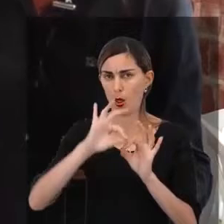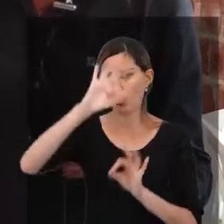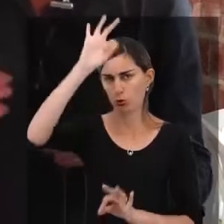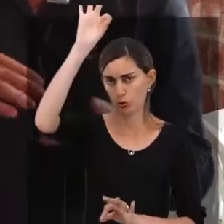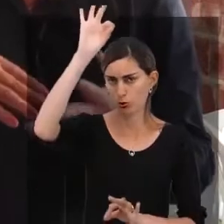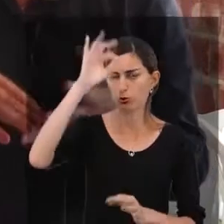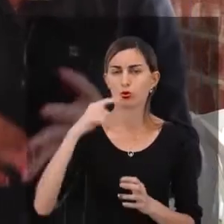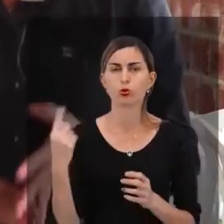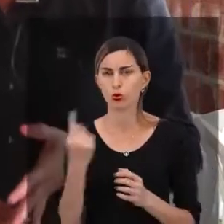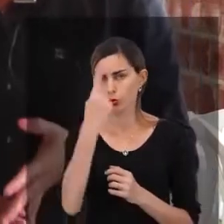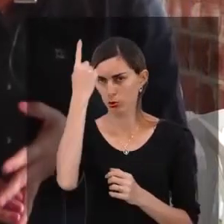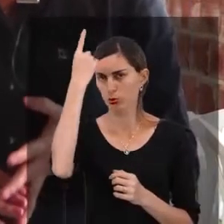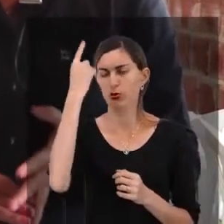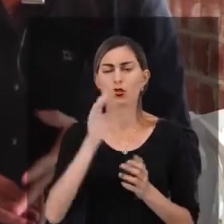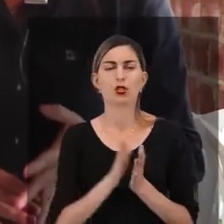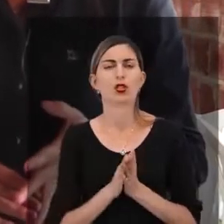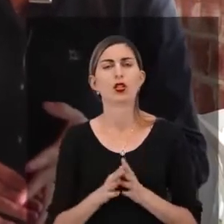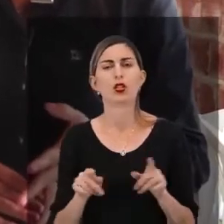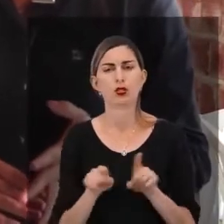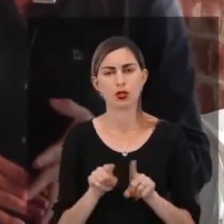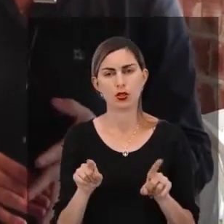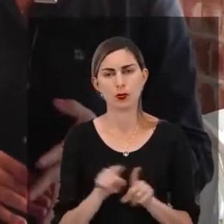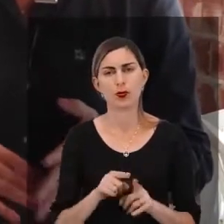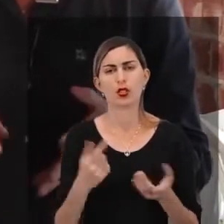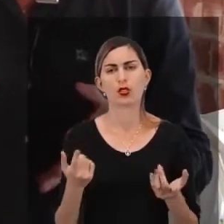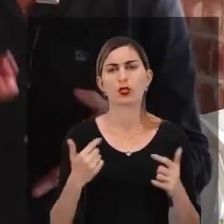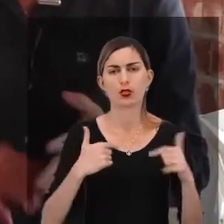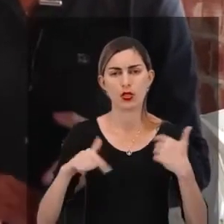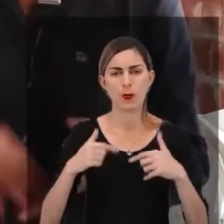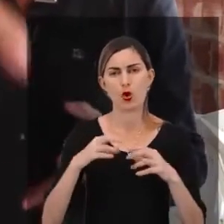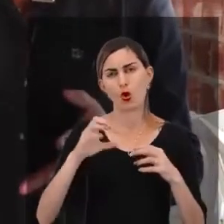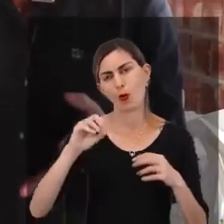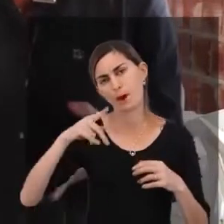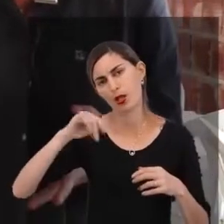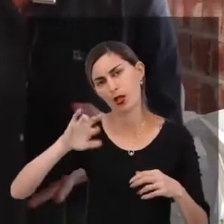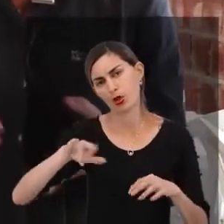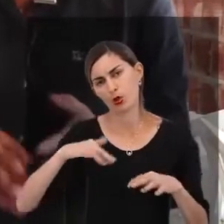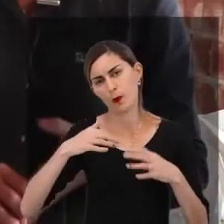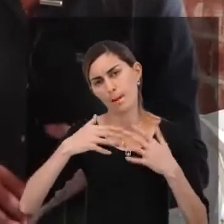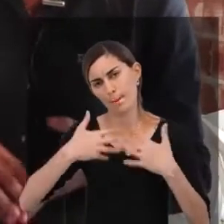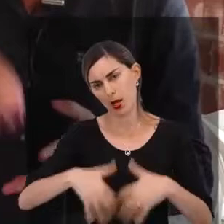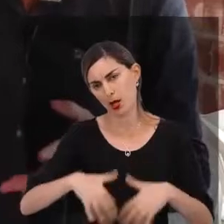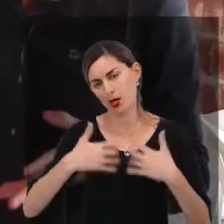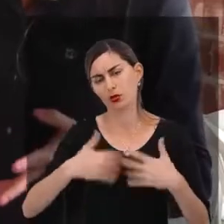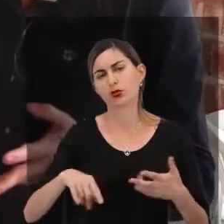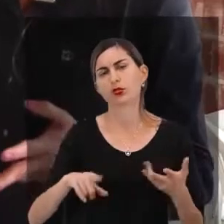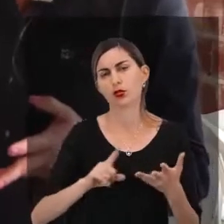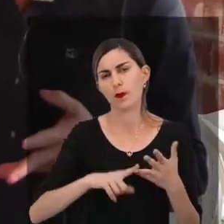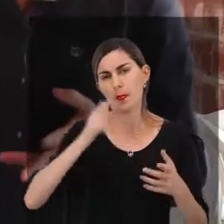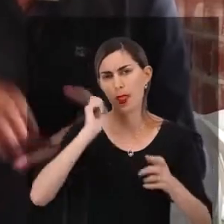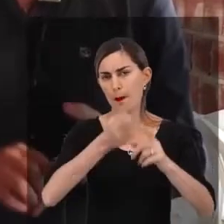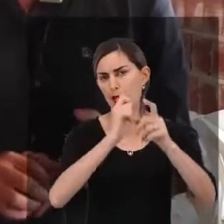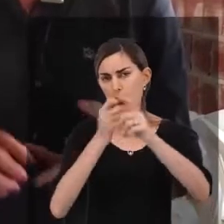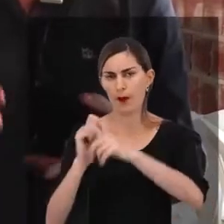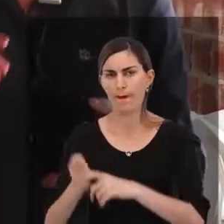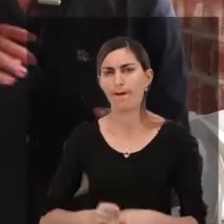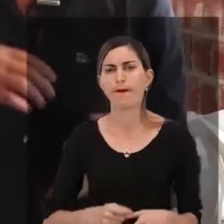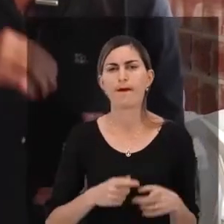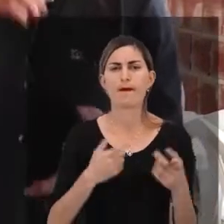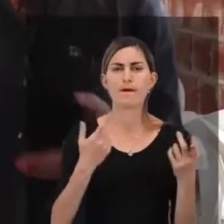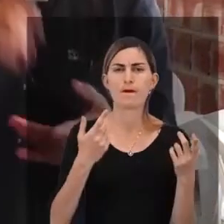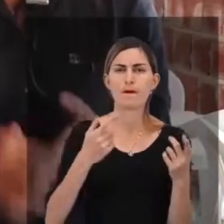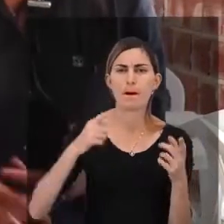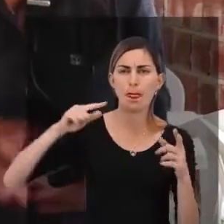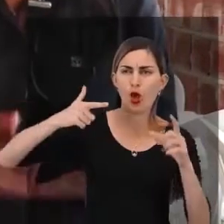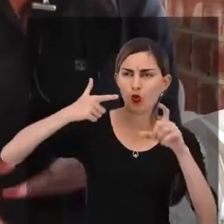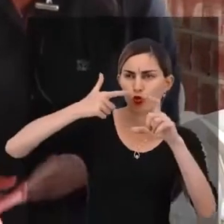trabalhar em altura, tem uma ordem de serviço específico para operador de máquina, um